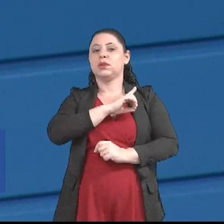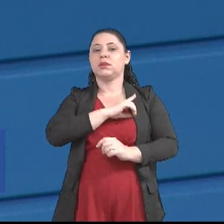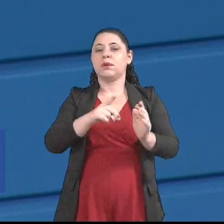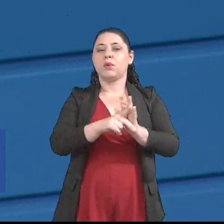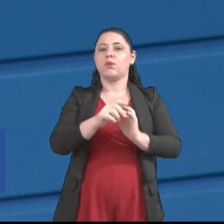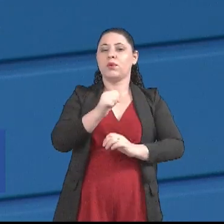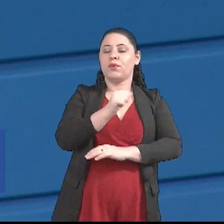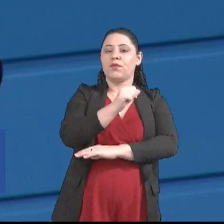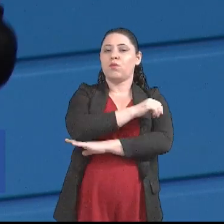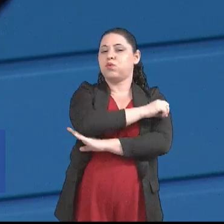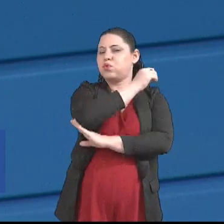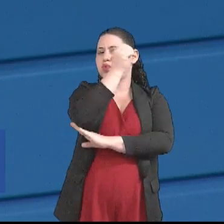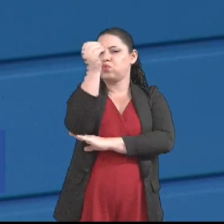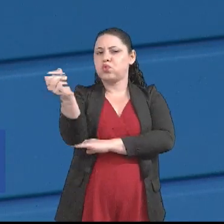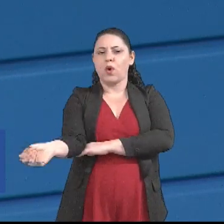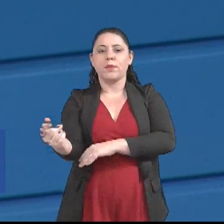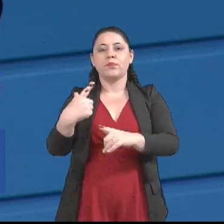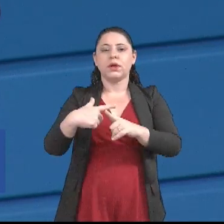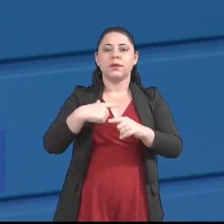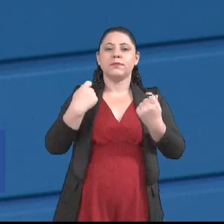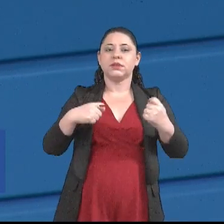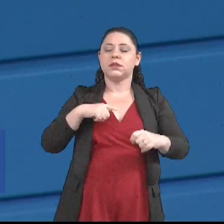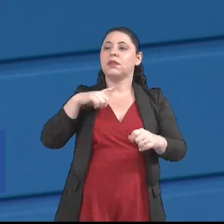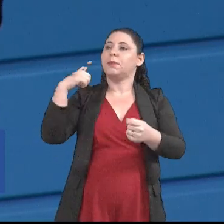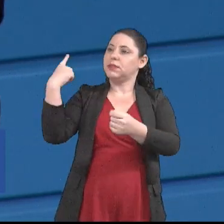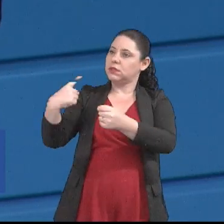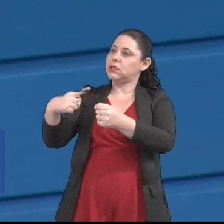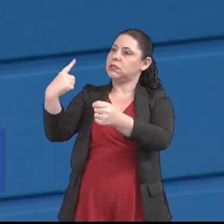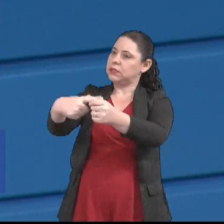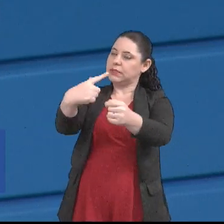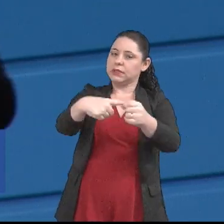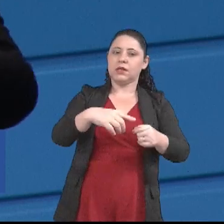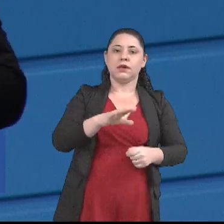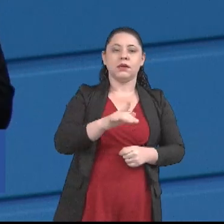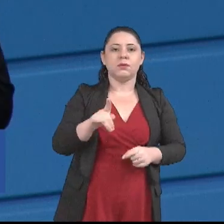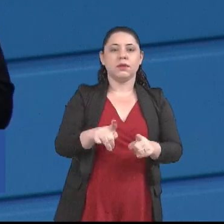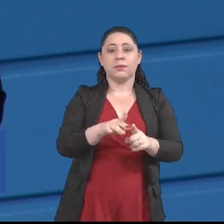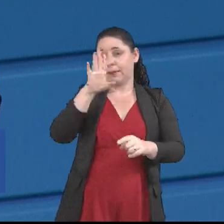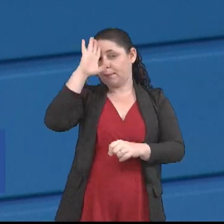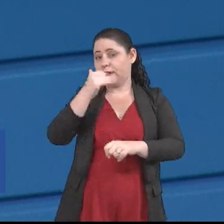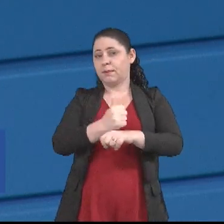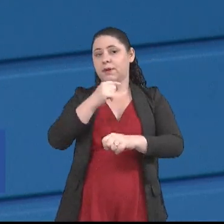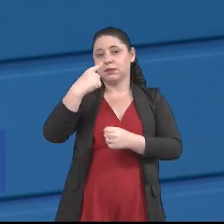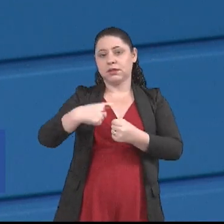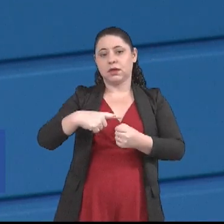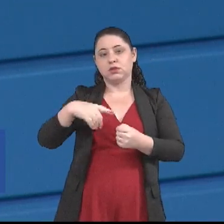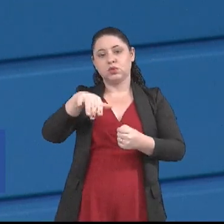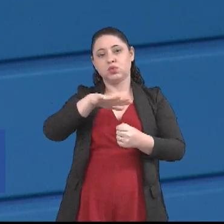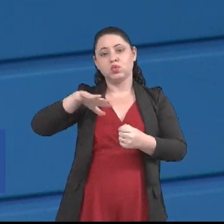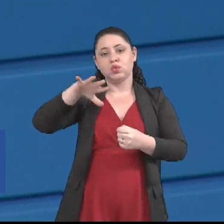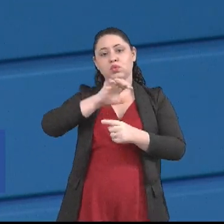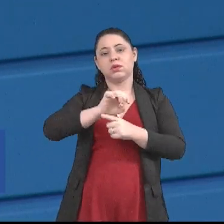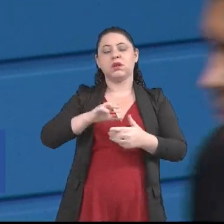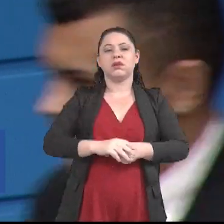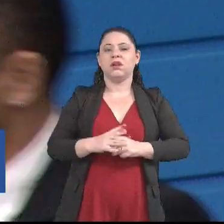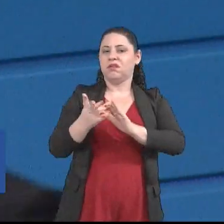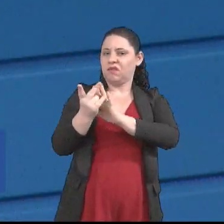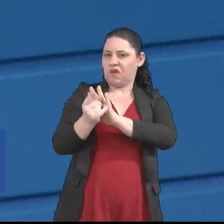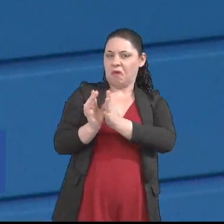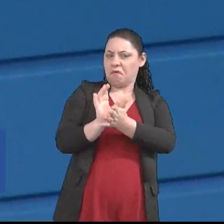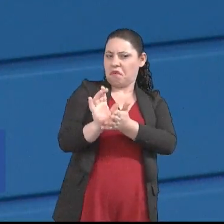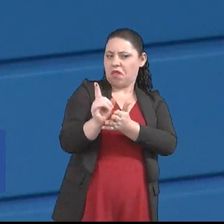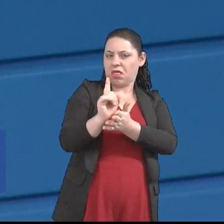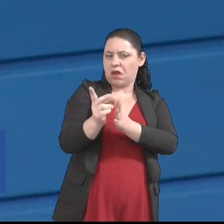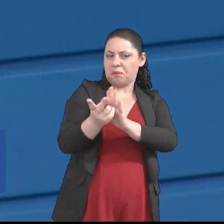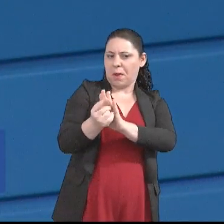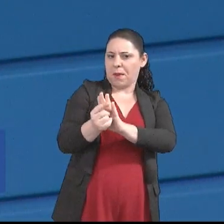capital, mas isso tem que se estender ao interior, principalmente as principais cidades. Isso não é custo, não é